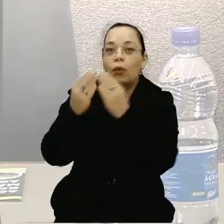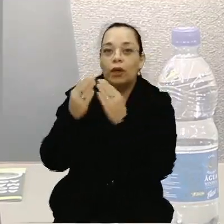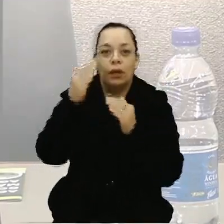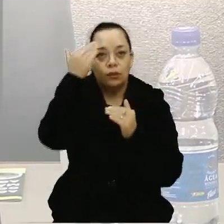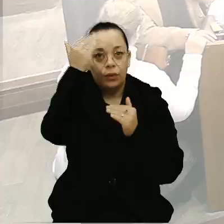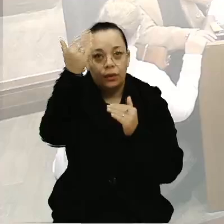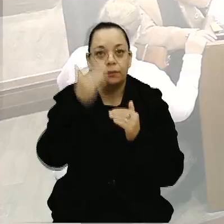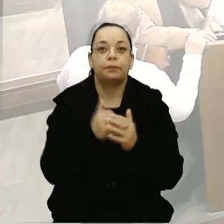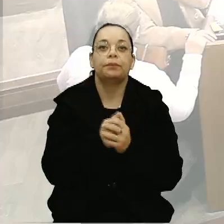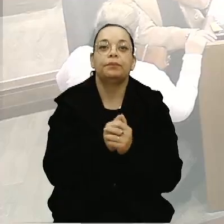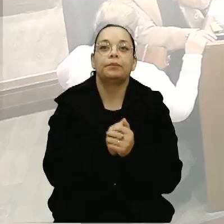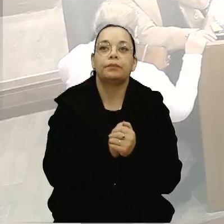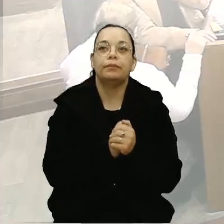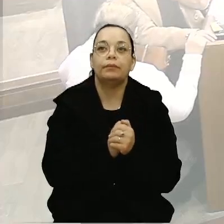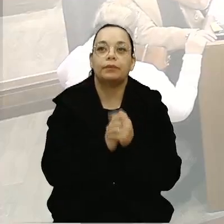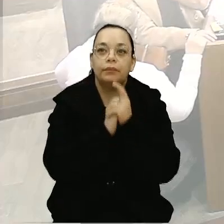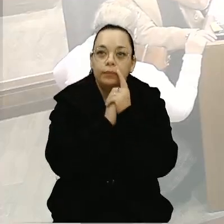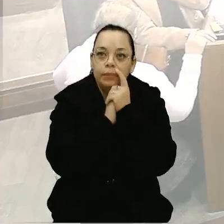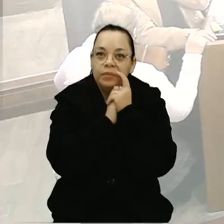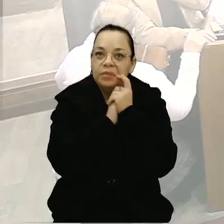vereador.